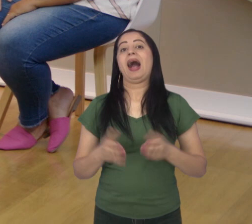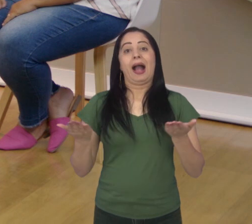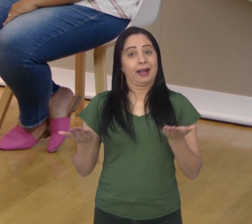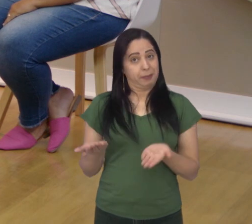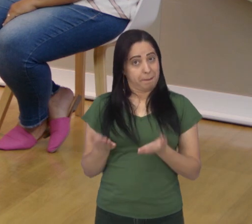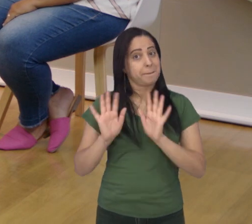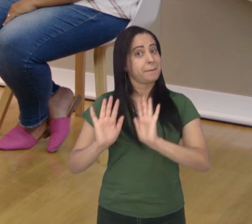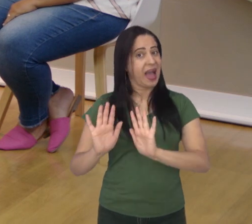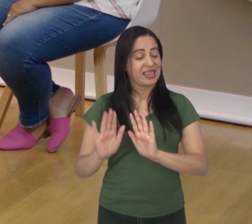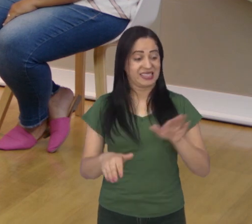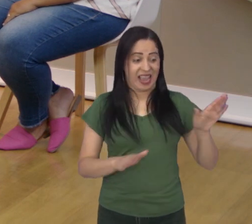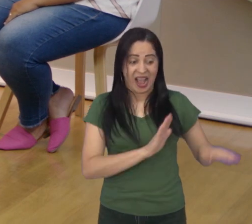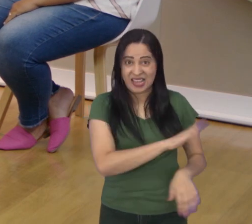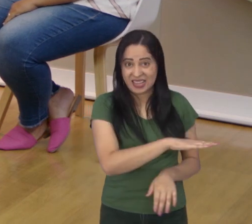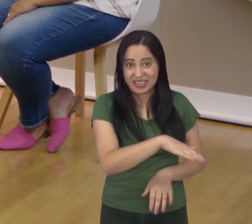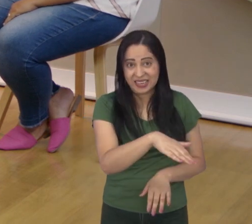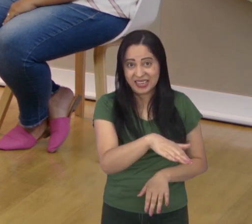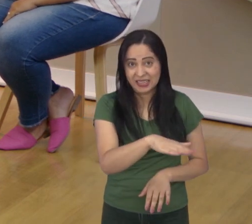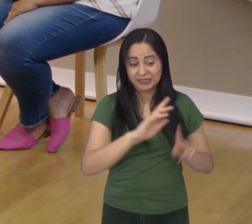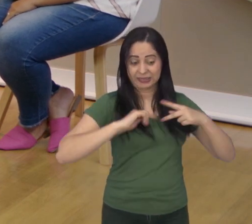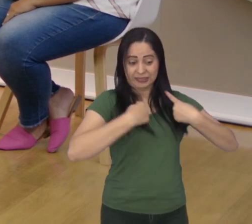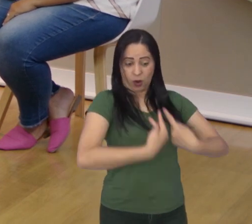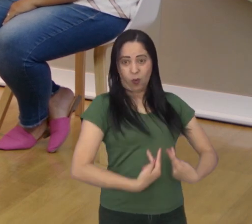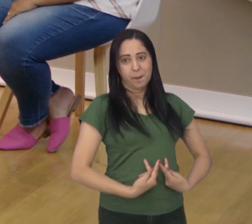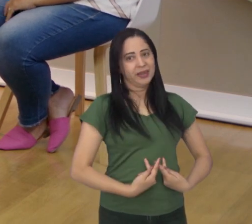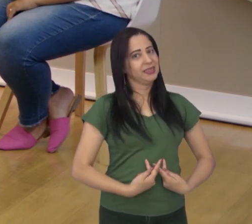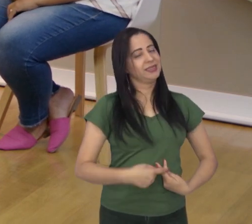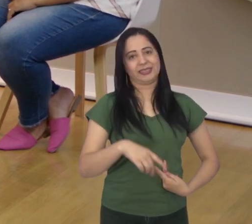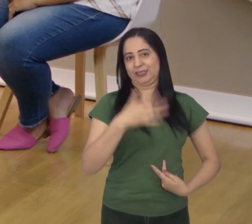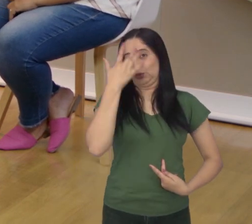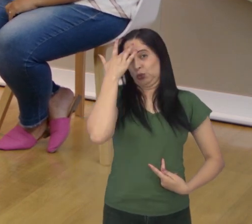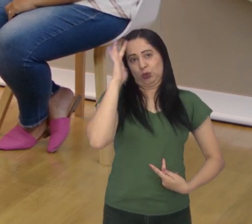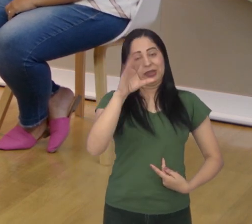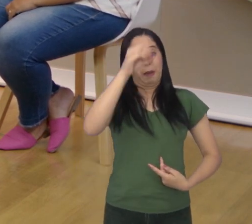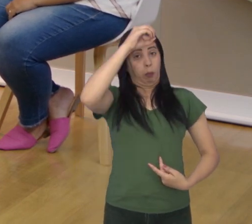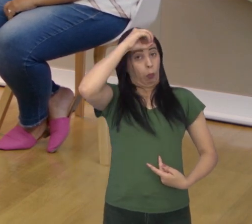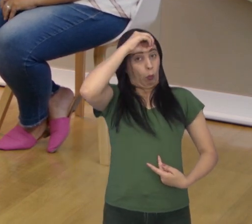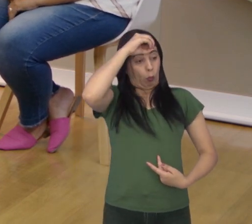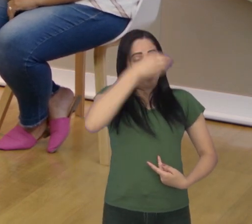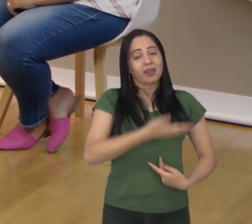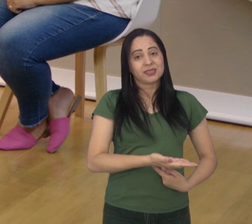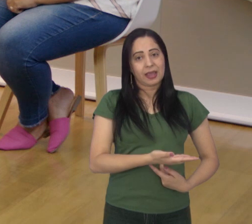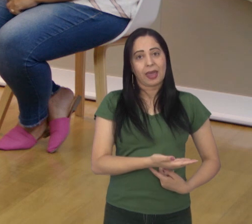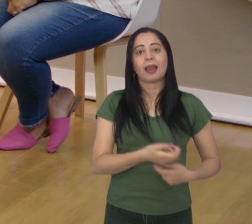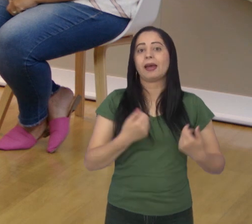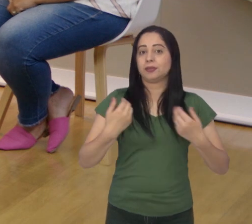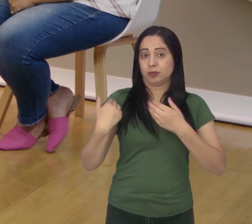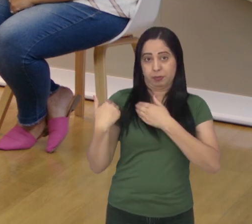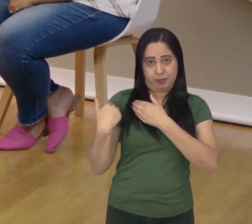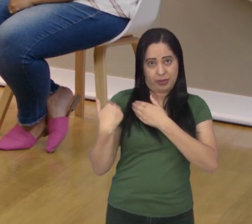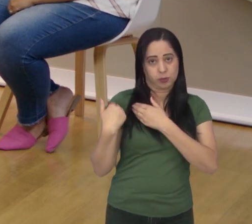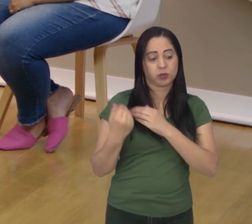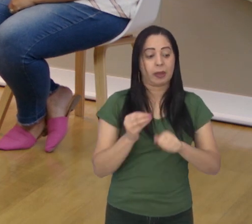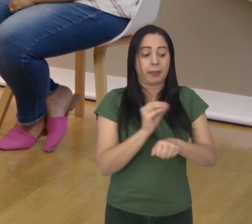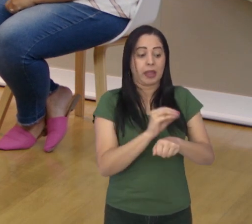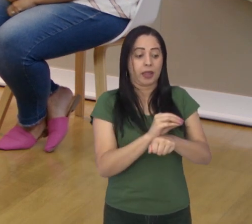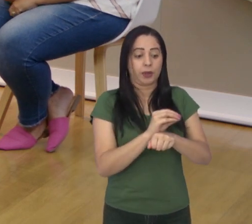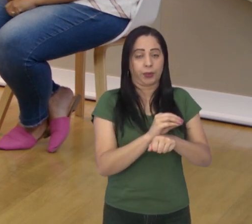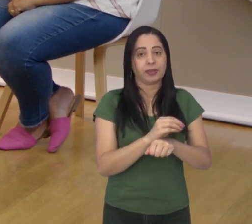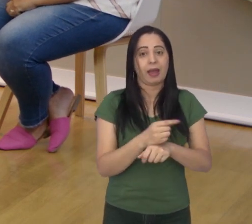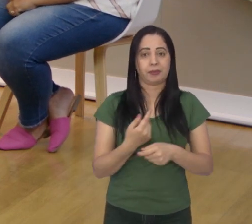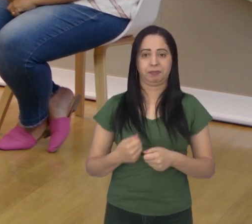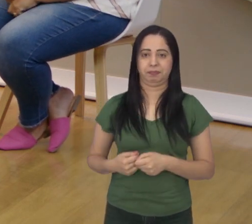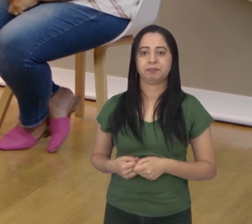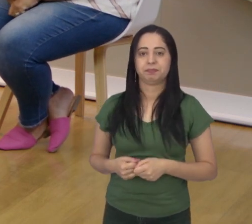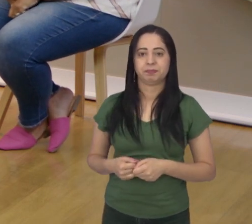mais. Agora, a criança humana não tem mais isso, então nós temos que ter a responsabilidade... Ficar de olho. De ficar